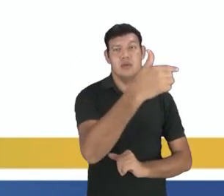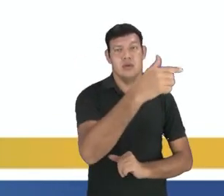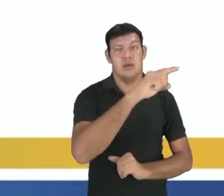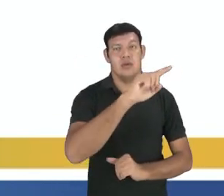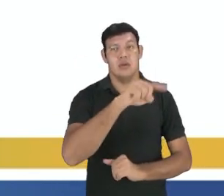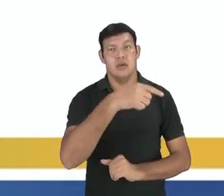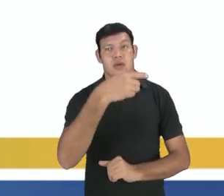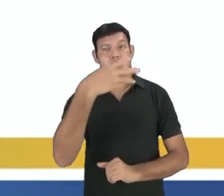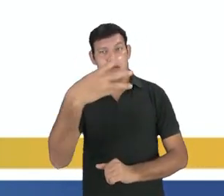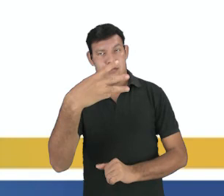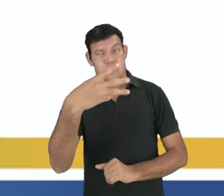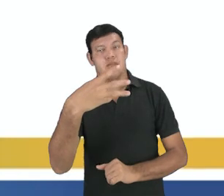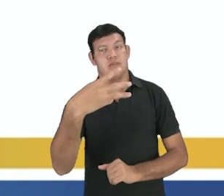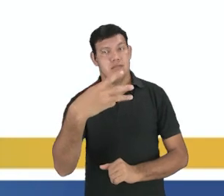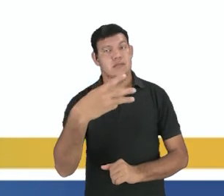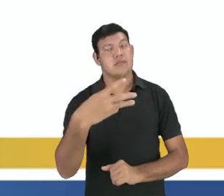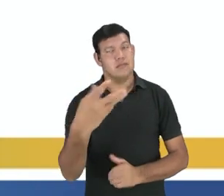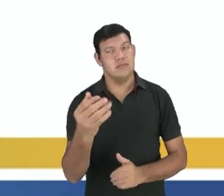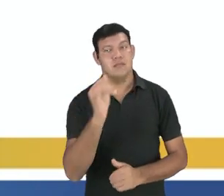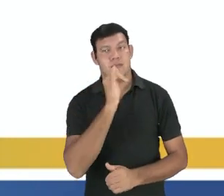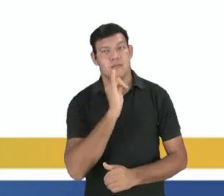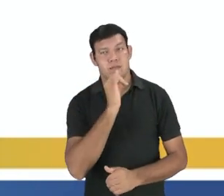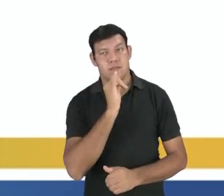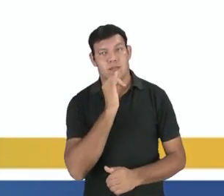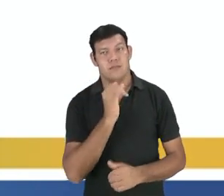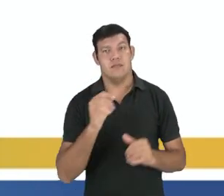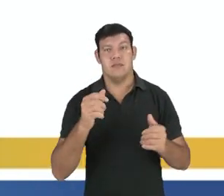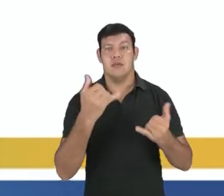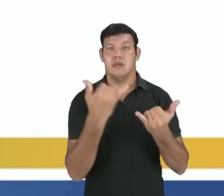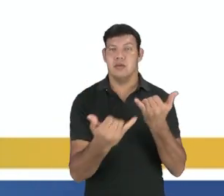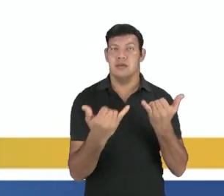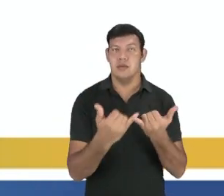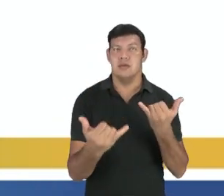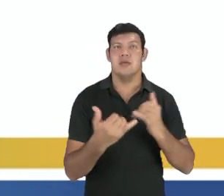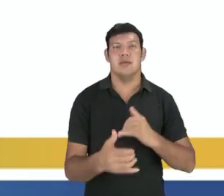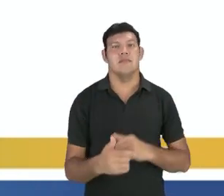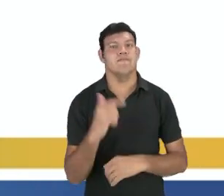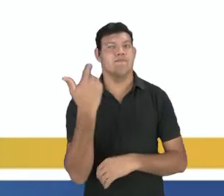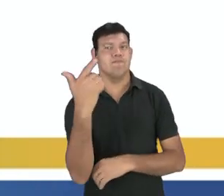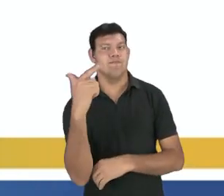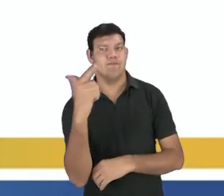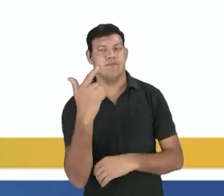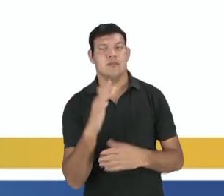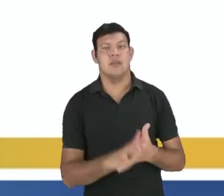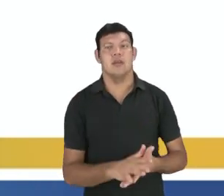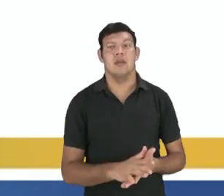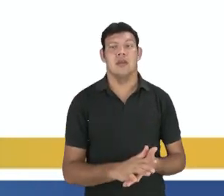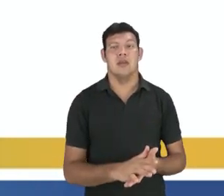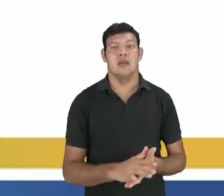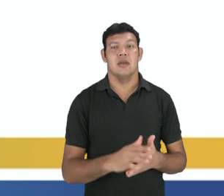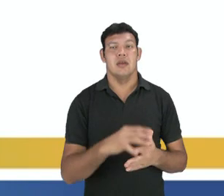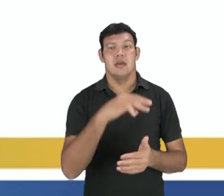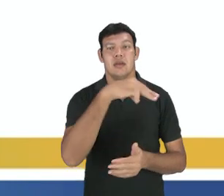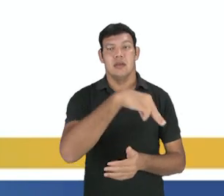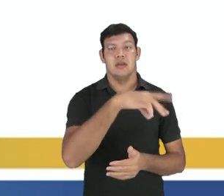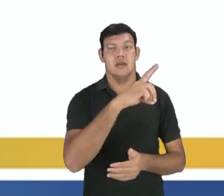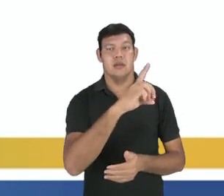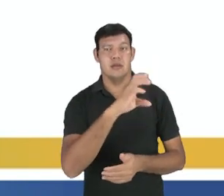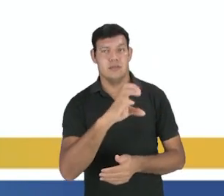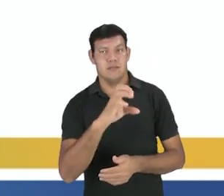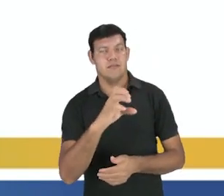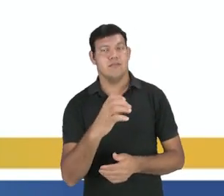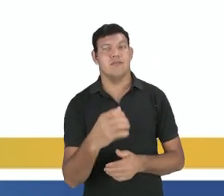são exemplo desses números. Então, eles são primos entre si. Então, eles não têm divisores comuns. Portanto,